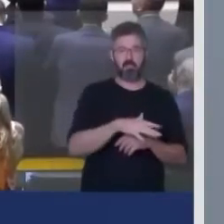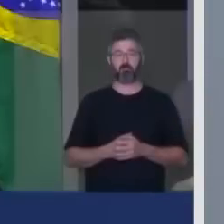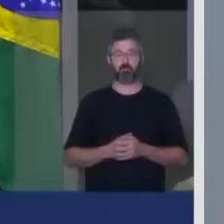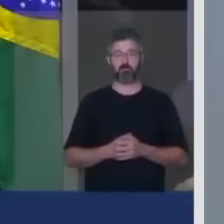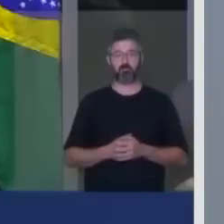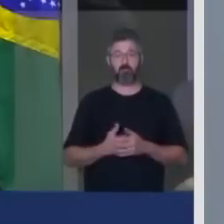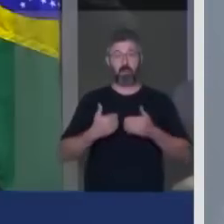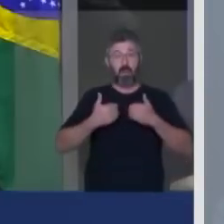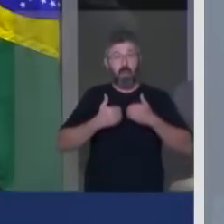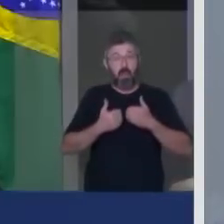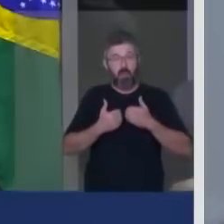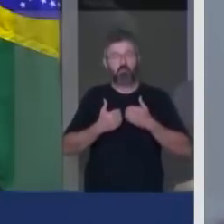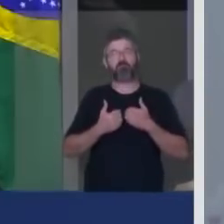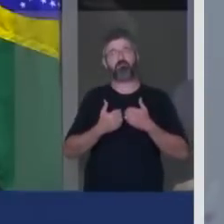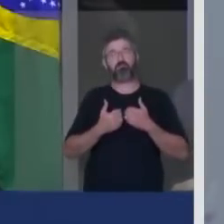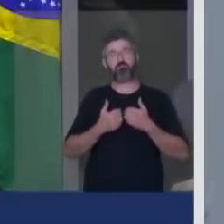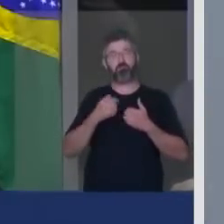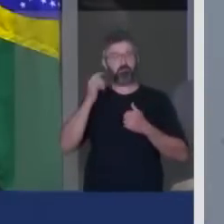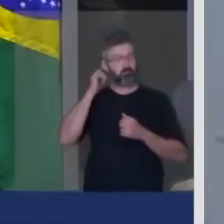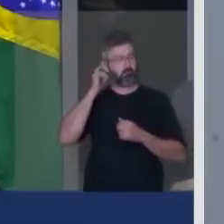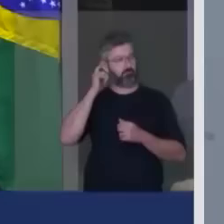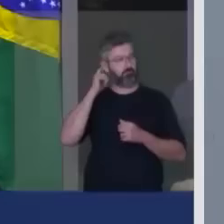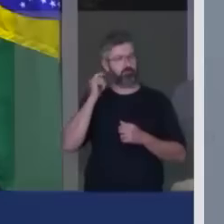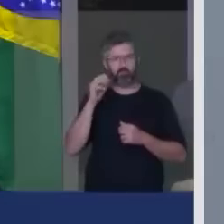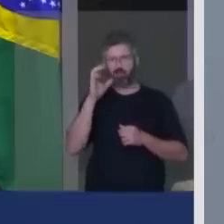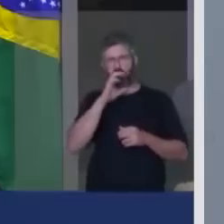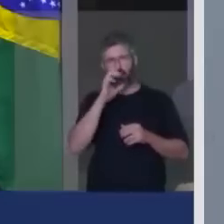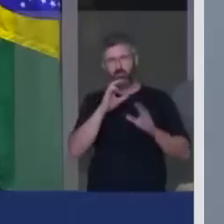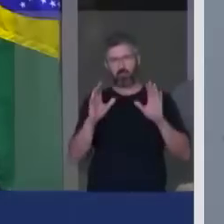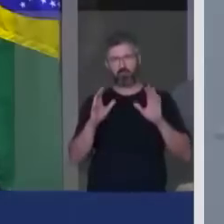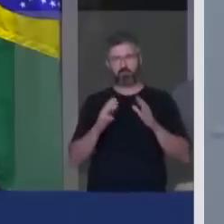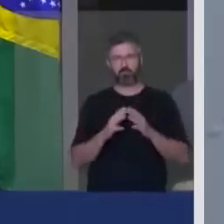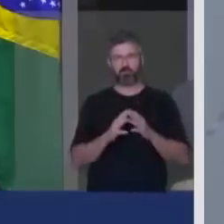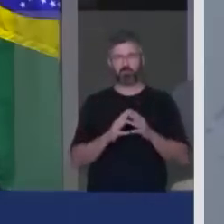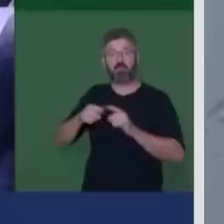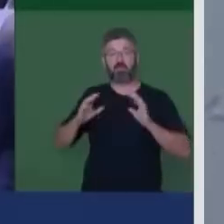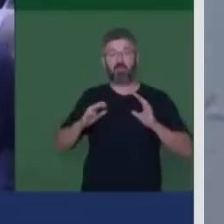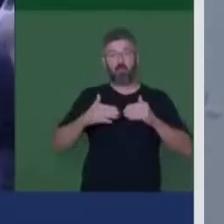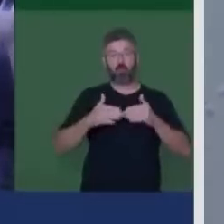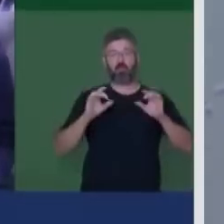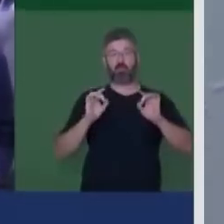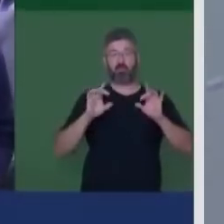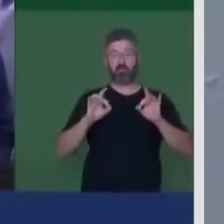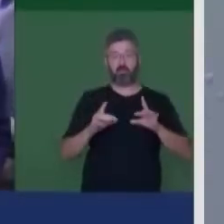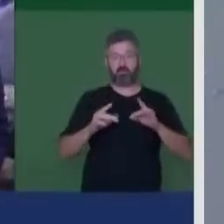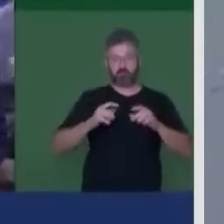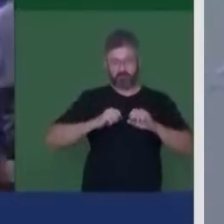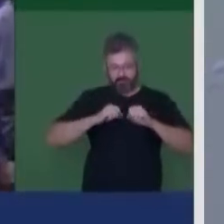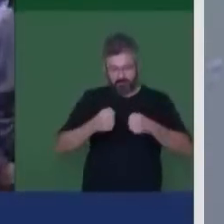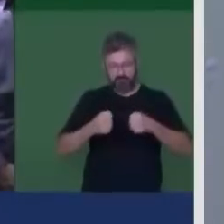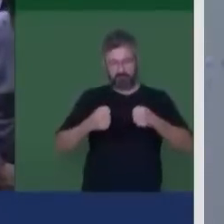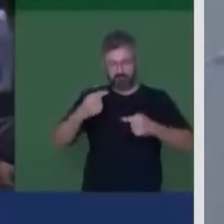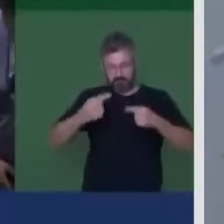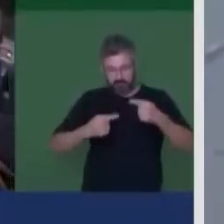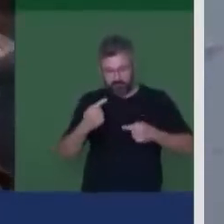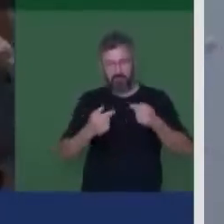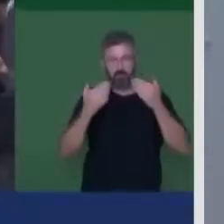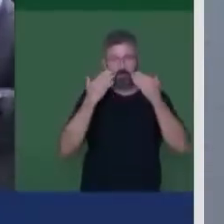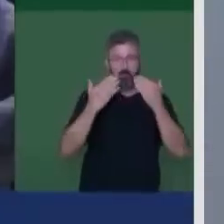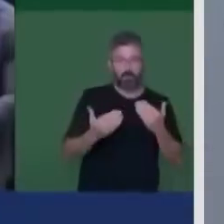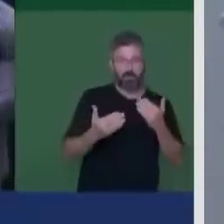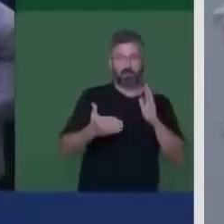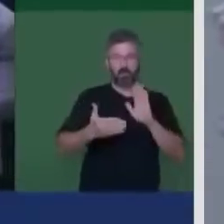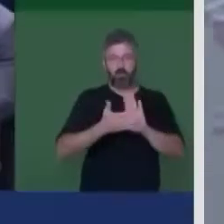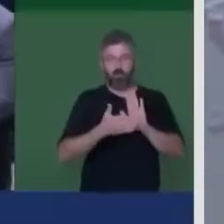limite para parar, Kelly. Se tiver as mudanças do Senado, volta para a Câmara tiver uhum. qualquer mudança, volta para o Senado novamente, uhum. mais uma vez,